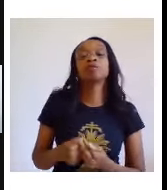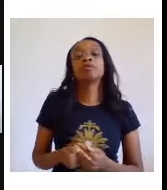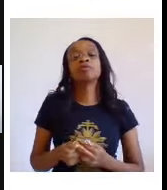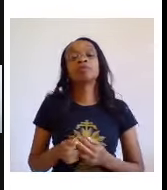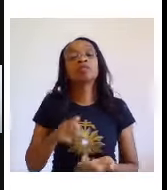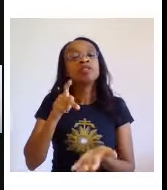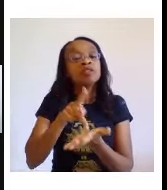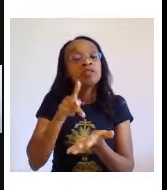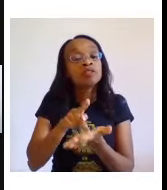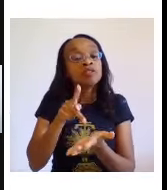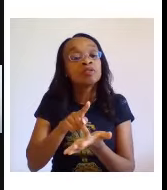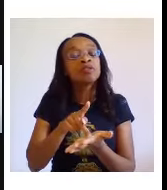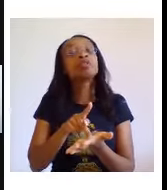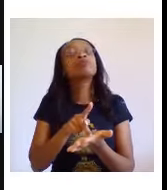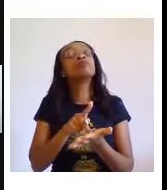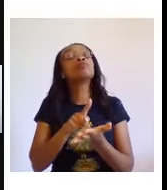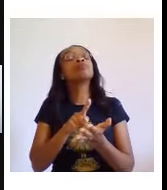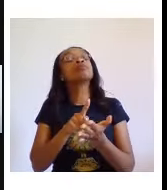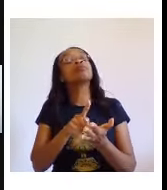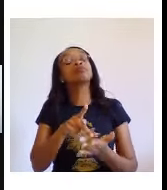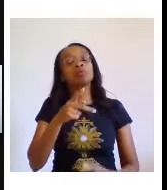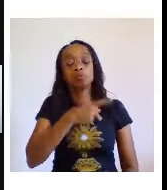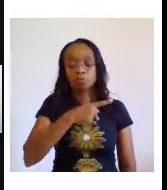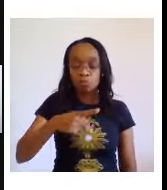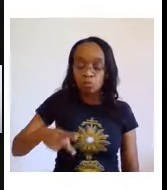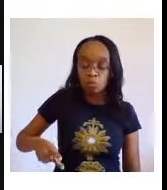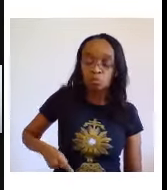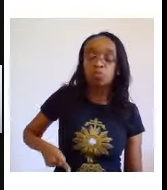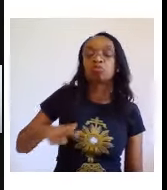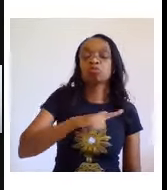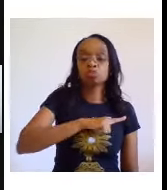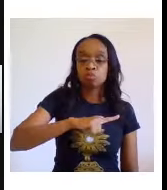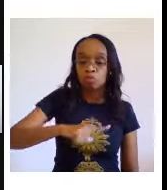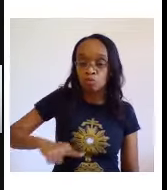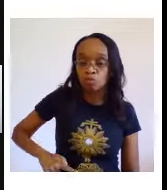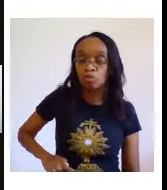fato, desenvolvimento de políticas públicas.